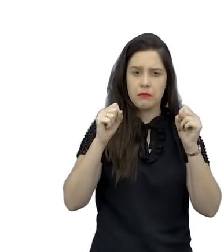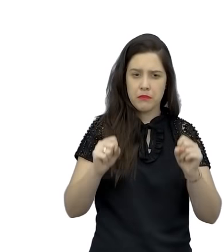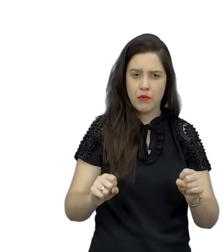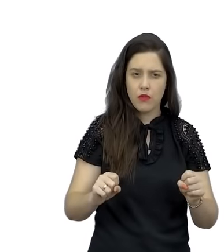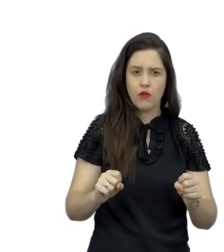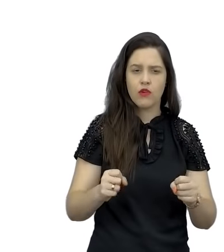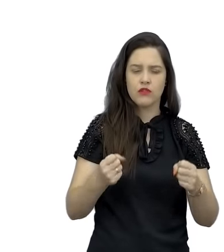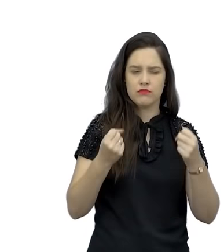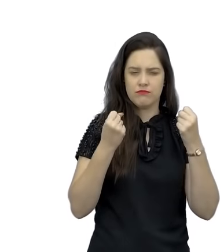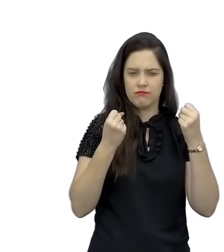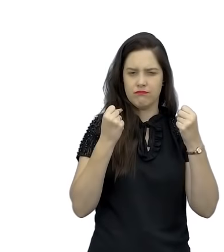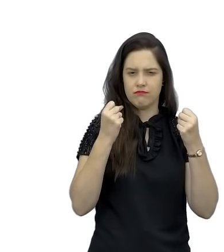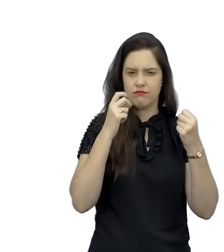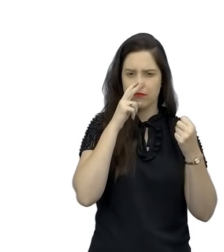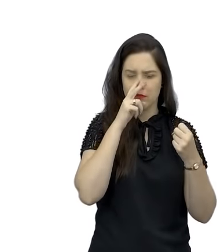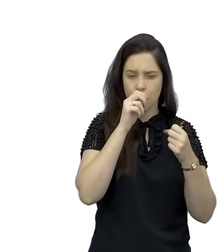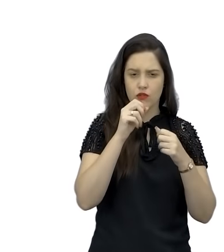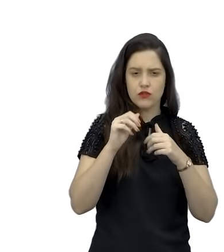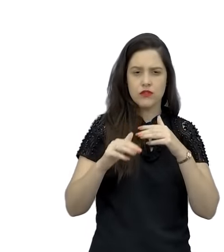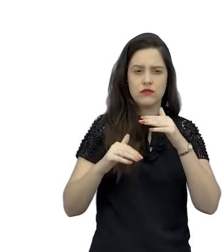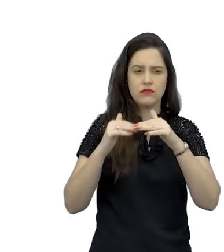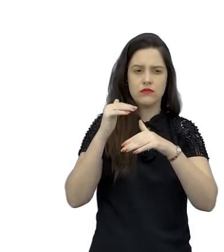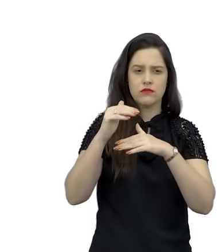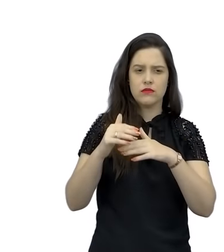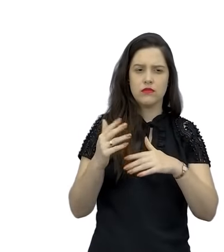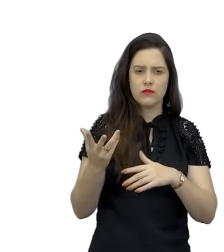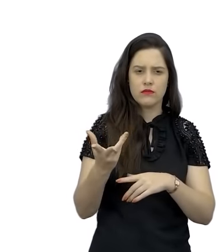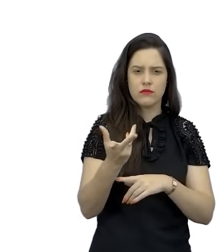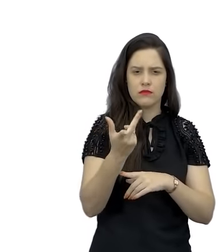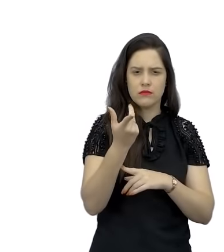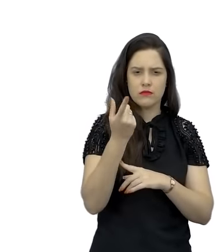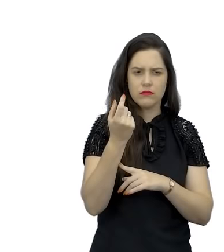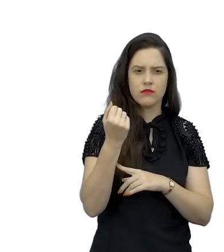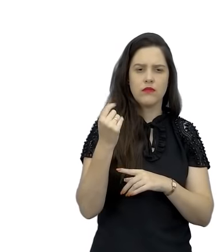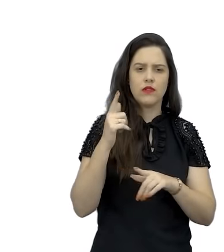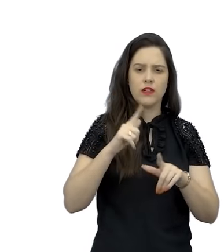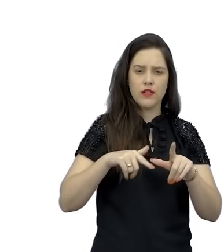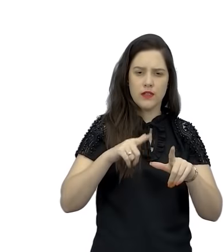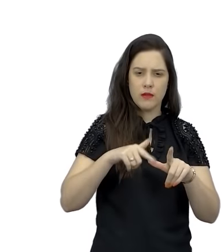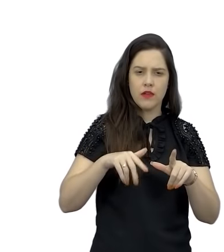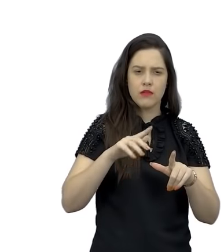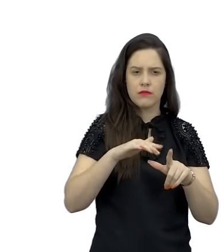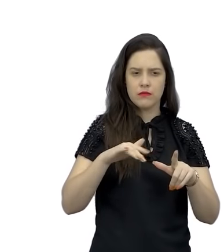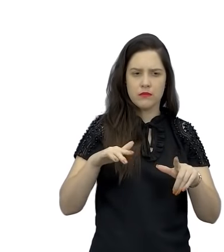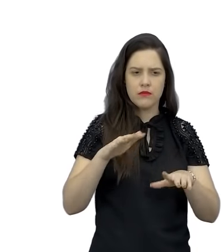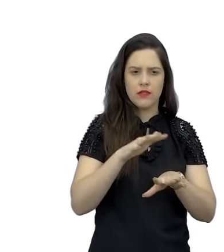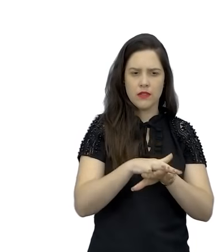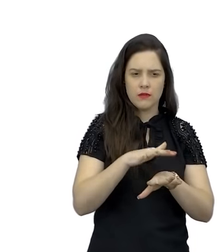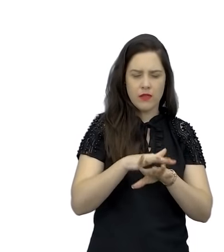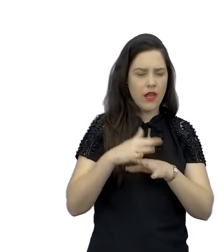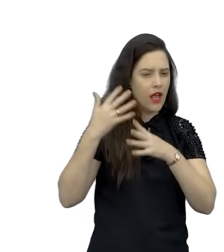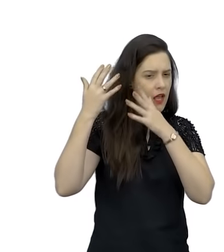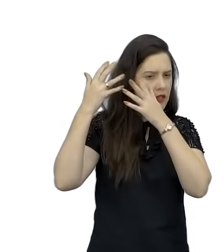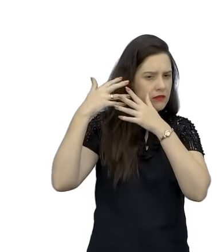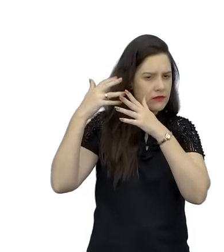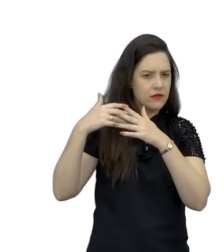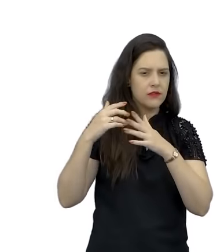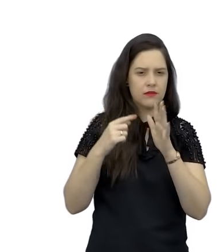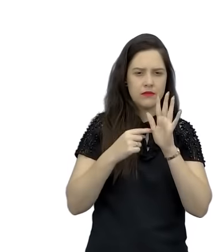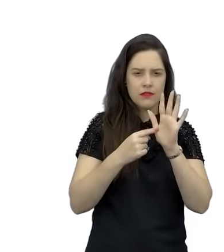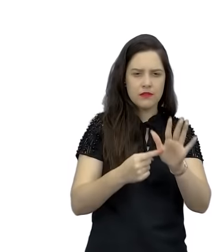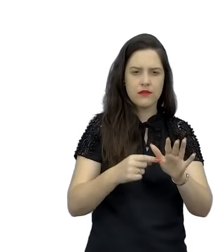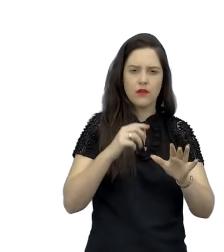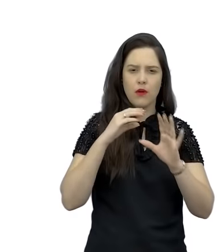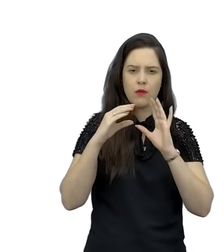ricos para o desenvolvimento de competências fundamentais para o letramento matemático, raciocínio, representação,